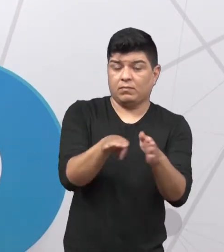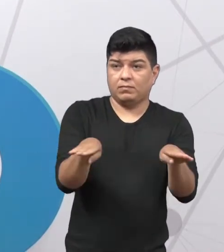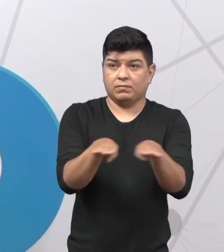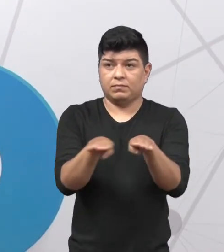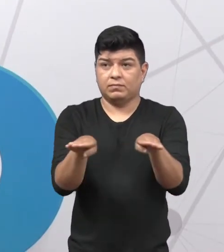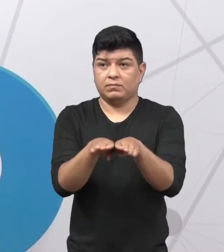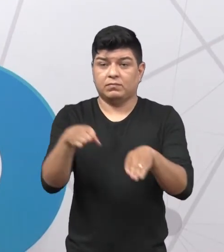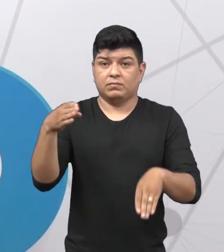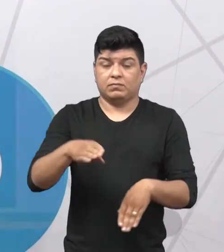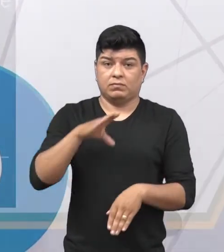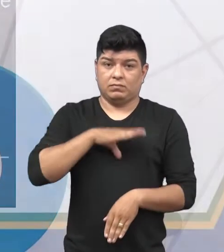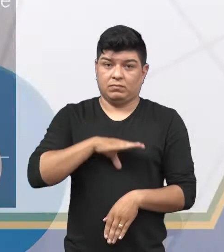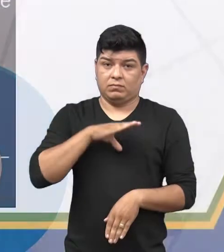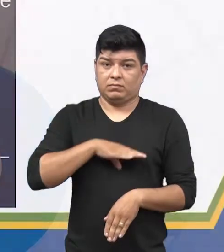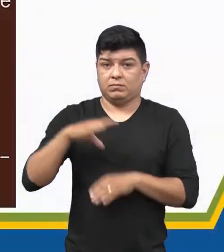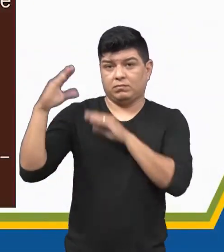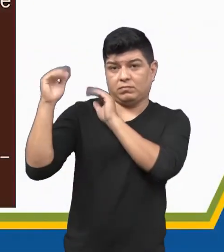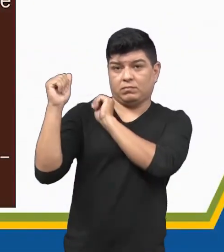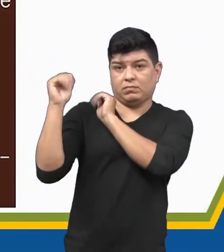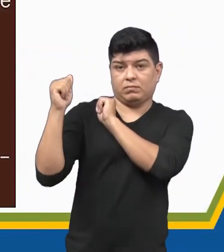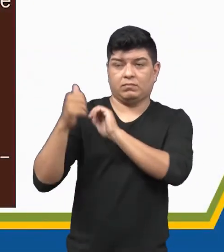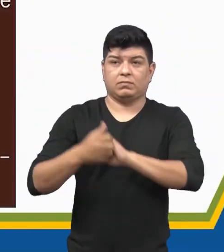é Portugal e Espanha.